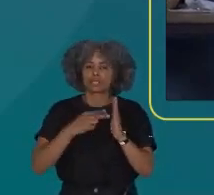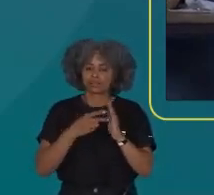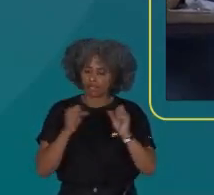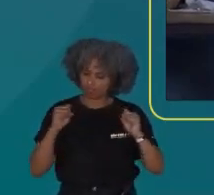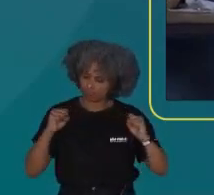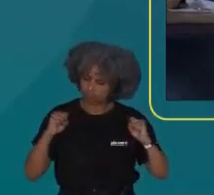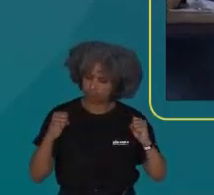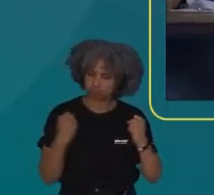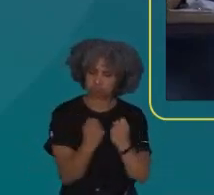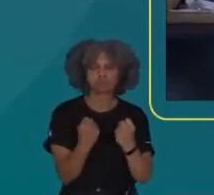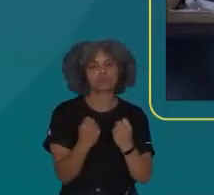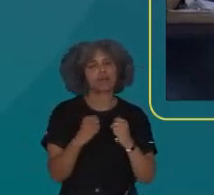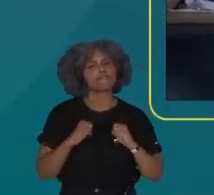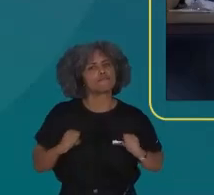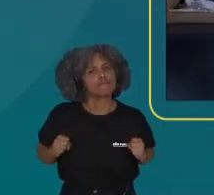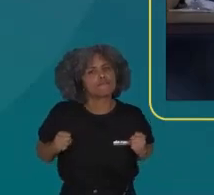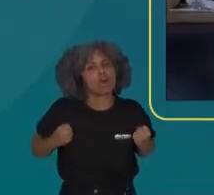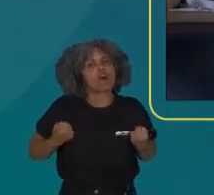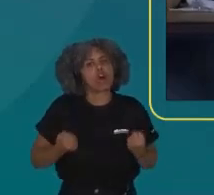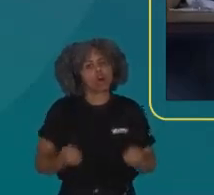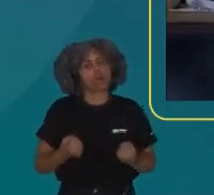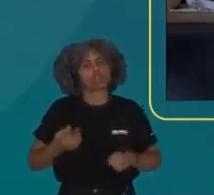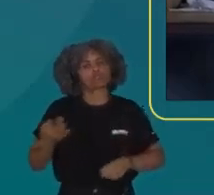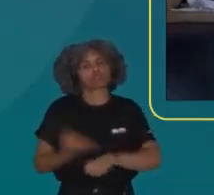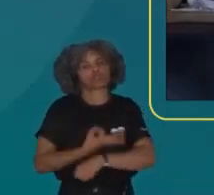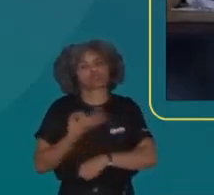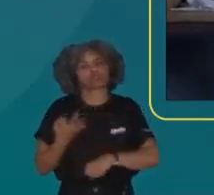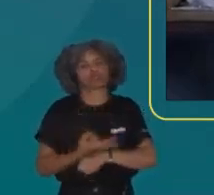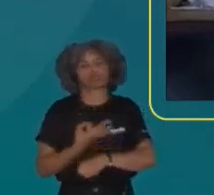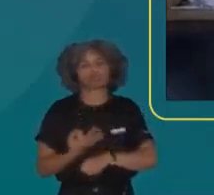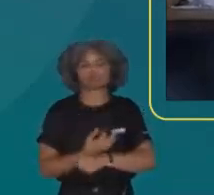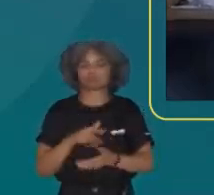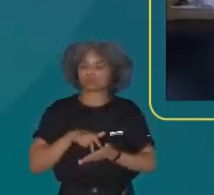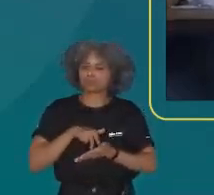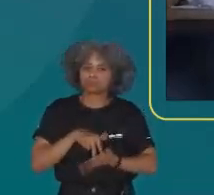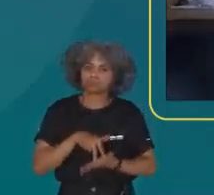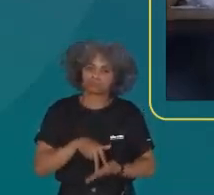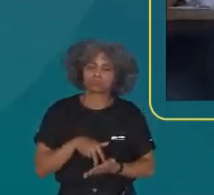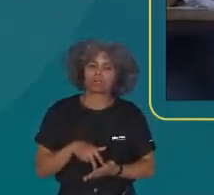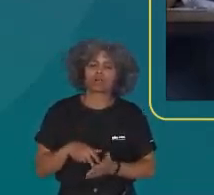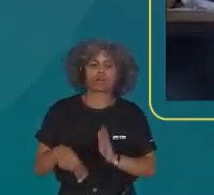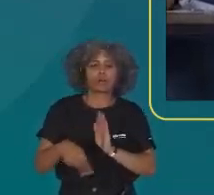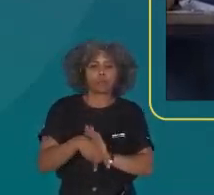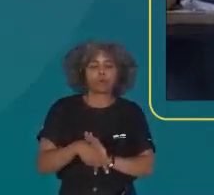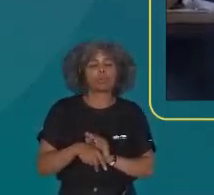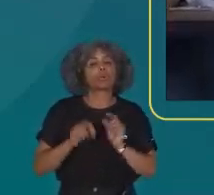resilientes ao enfrentamento desse processo